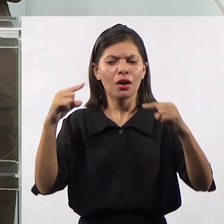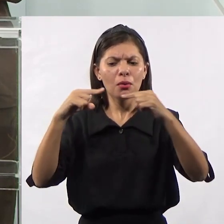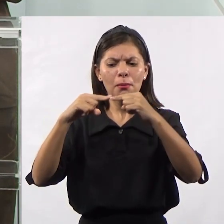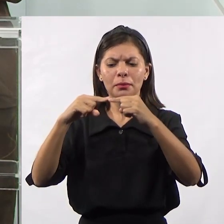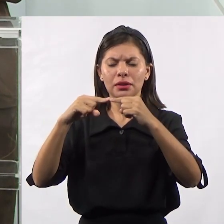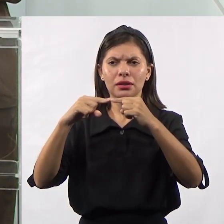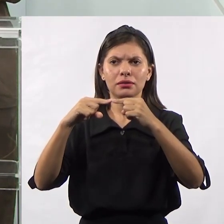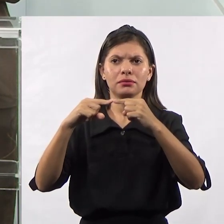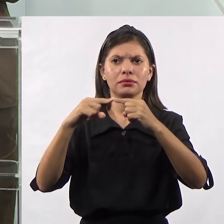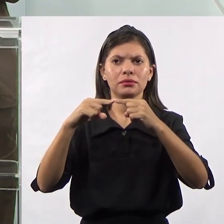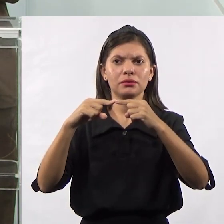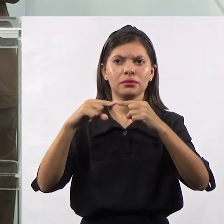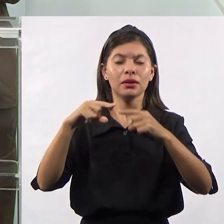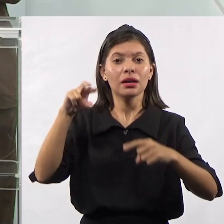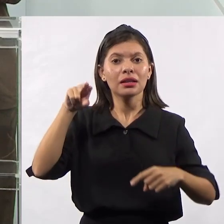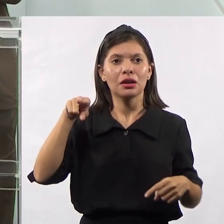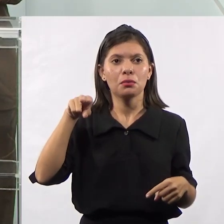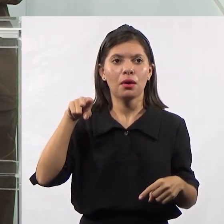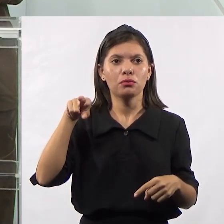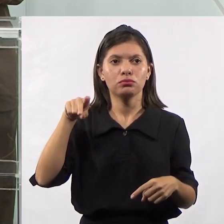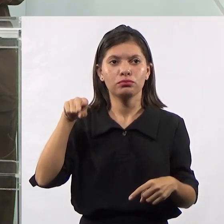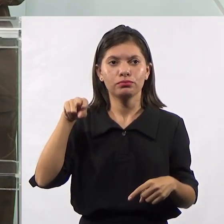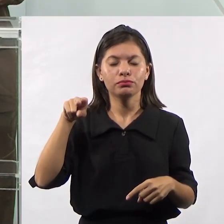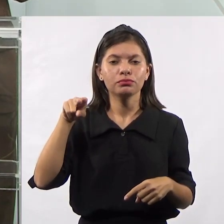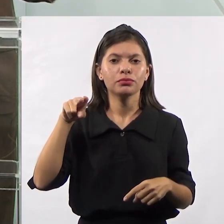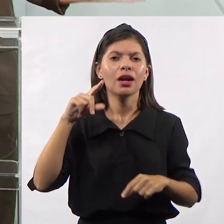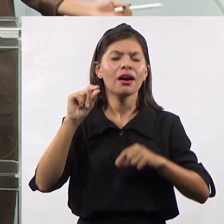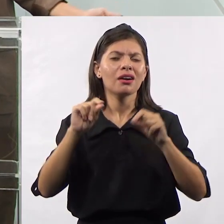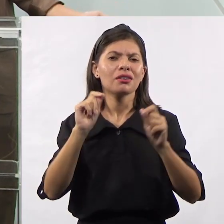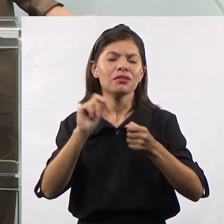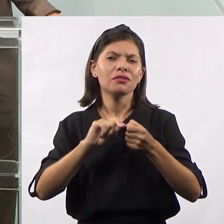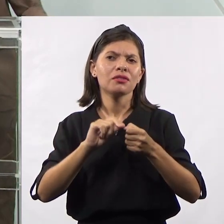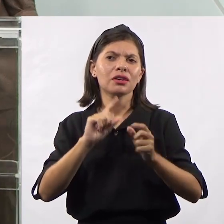julgamento, a gente teve duas propostas que empataram.